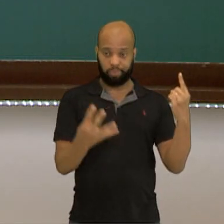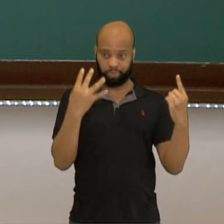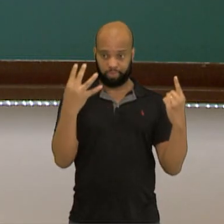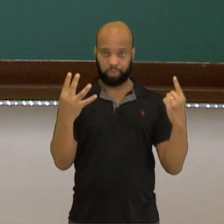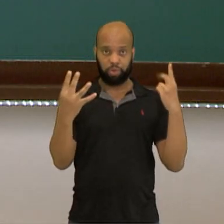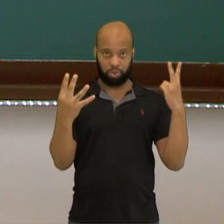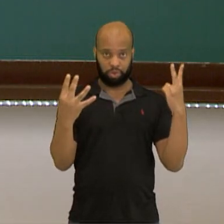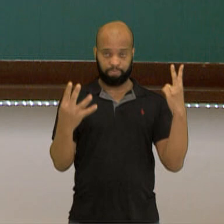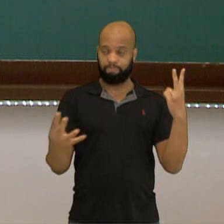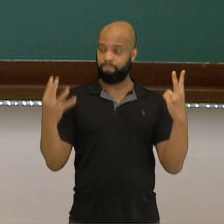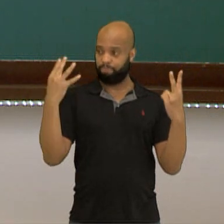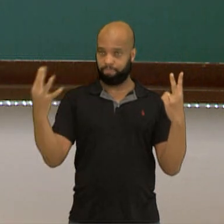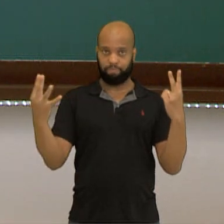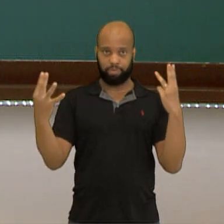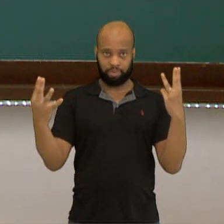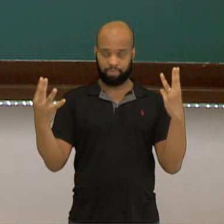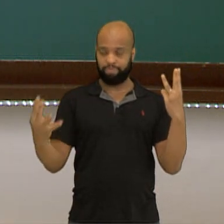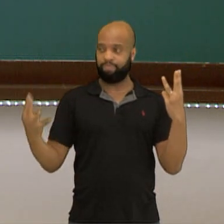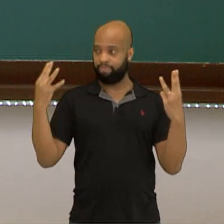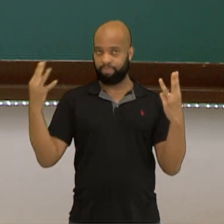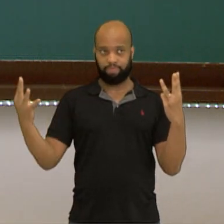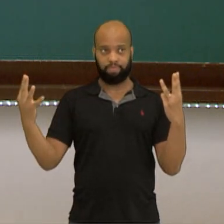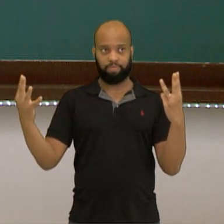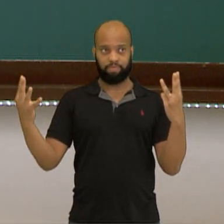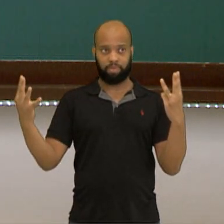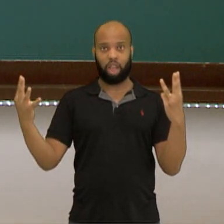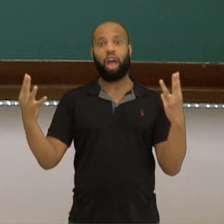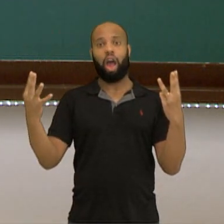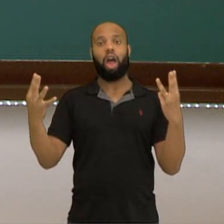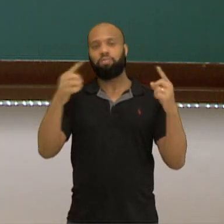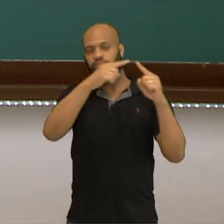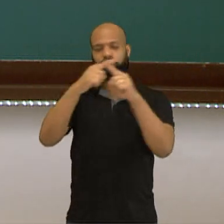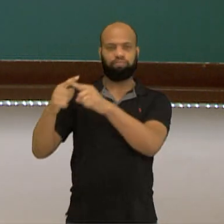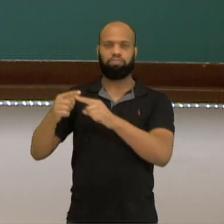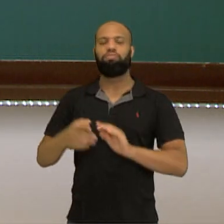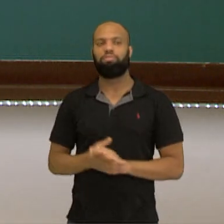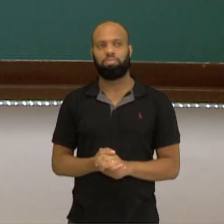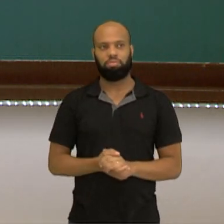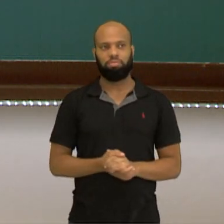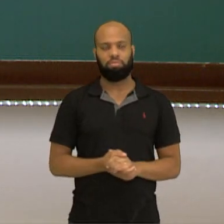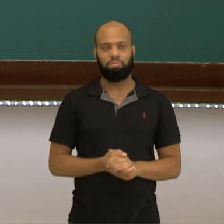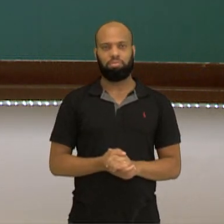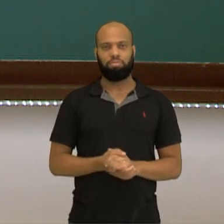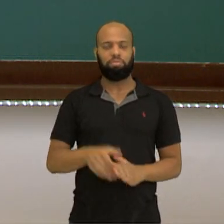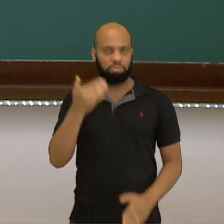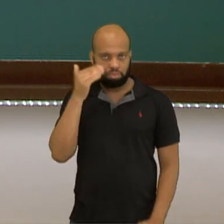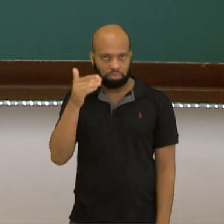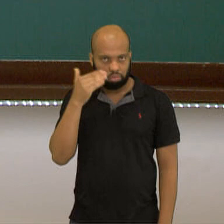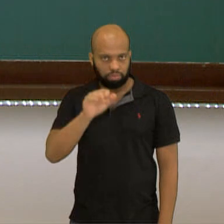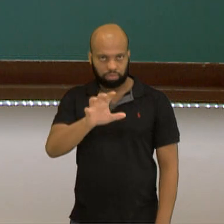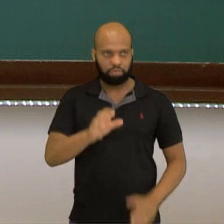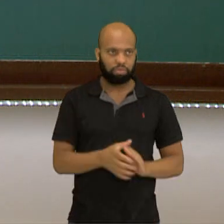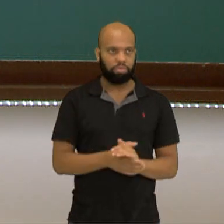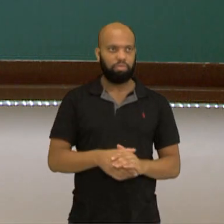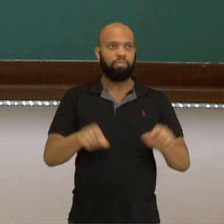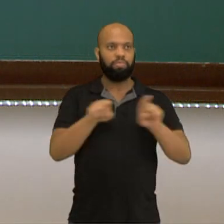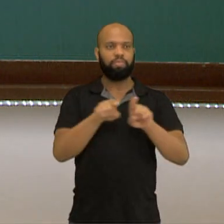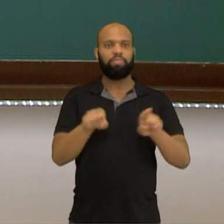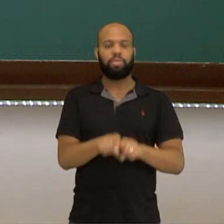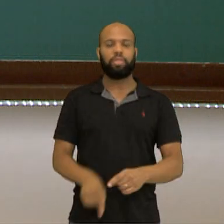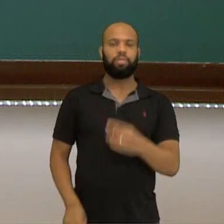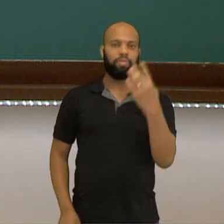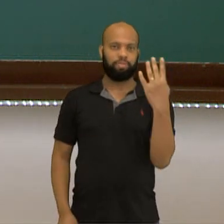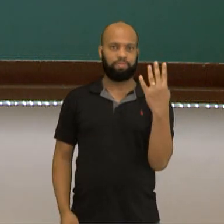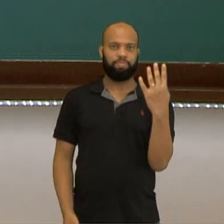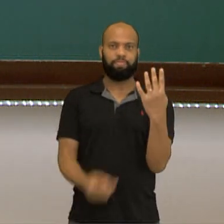a base é o fator que se repete e o expoente é quantas vezes ela vai se repetir, certo? Mesma coisa aqui, ó. Se